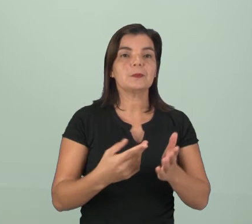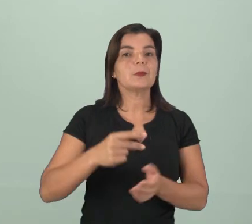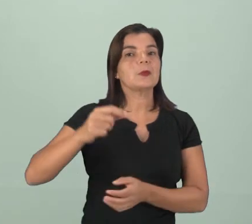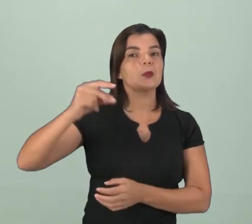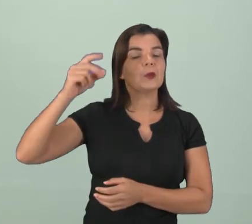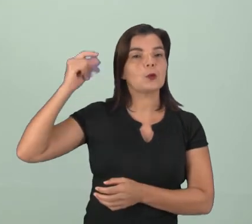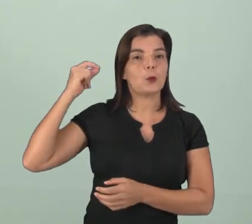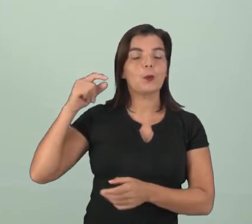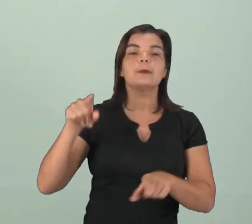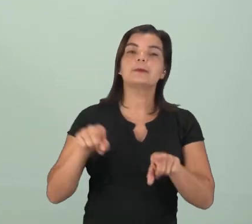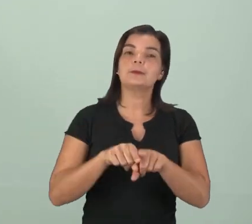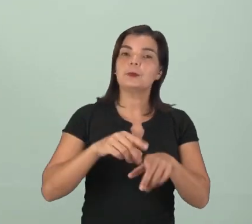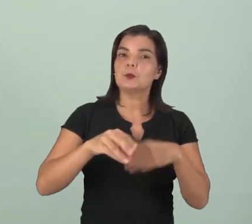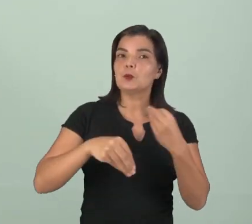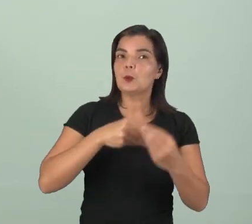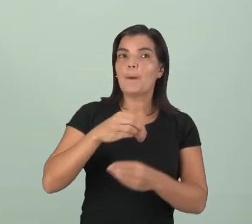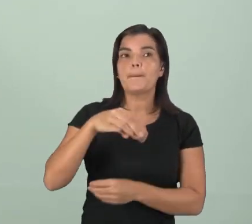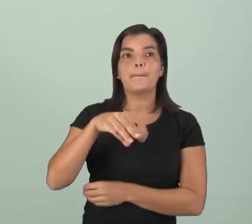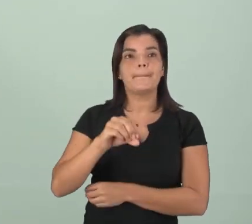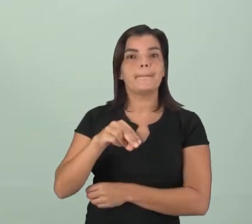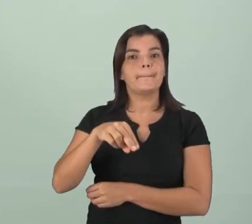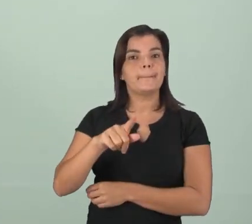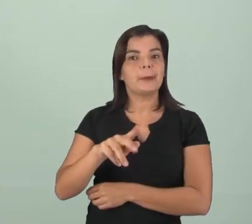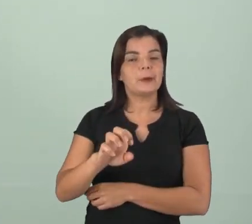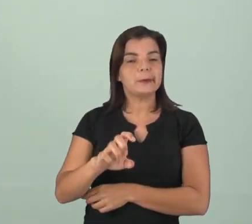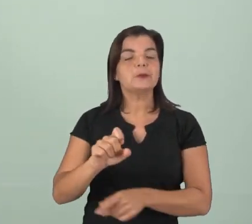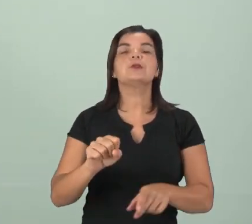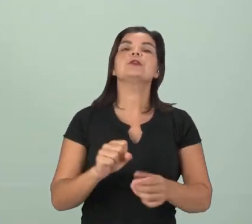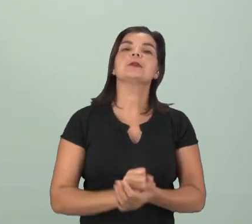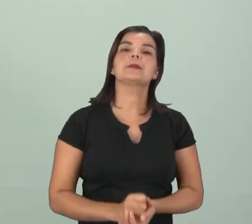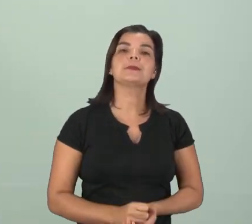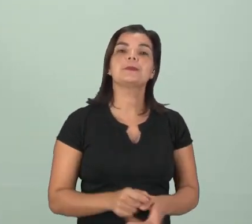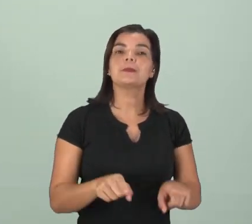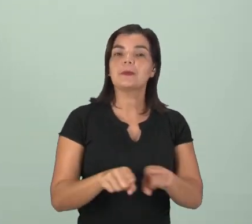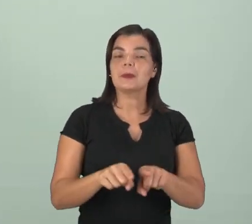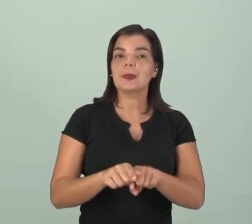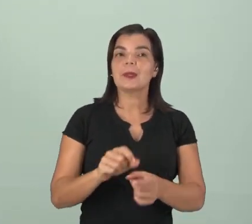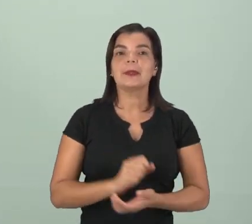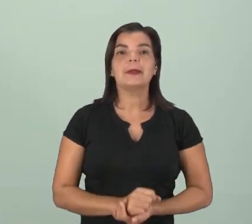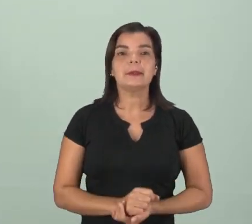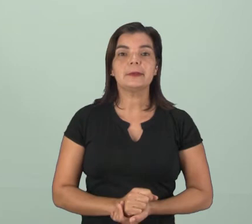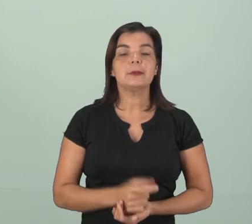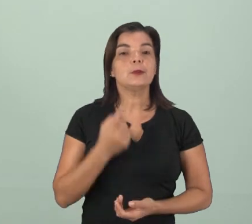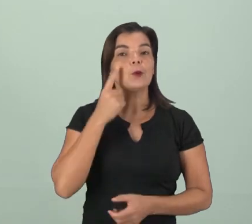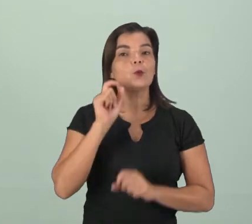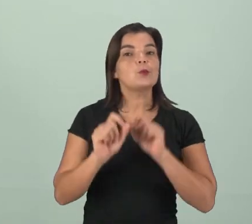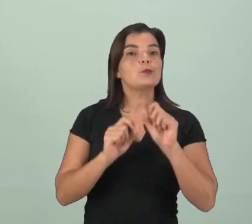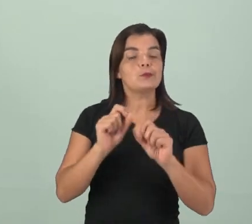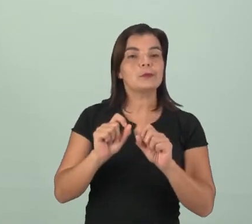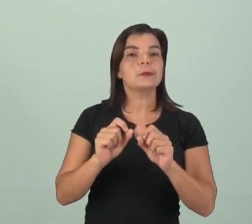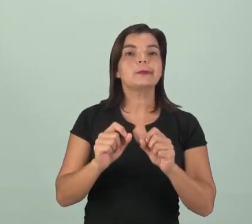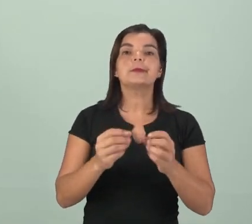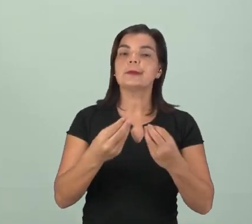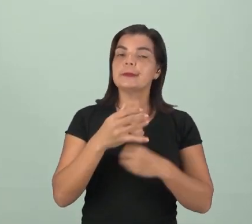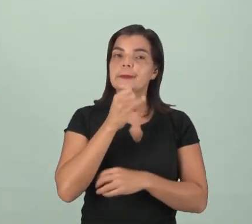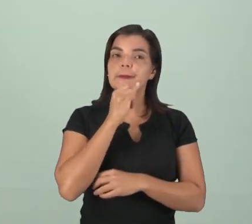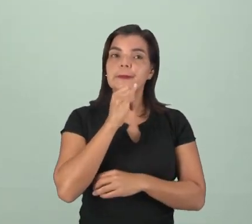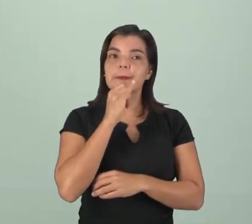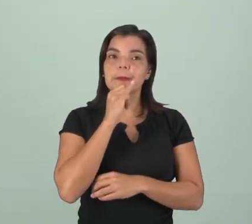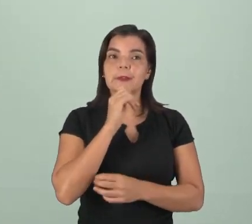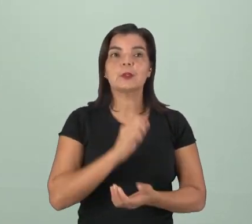antigo místico, um monge egípcio, Pacômios, ele está dando para nós esse exemplo,